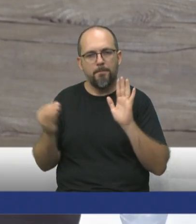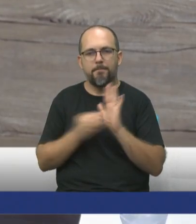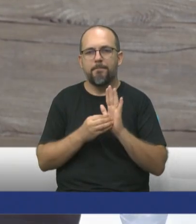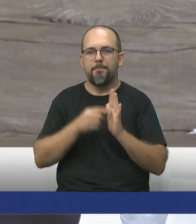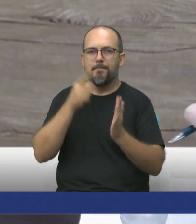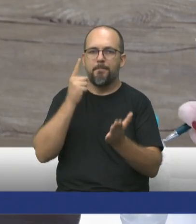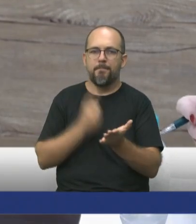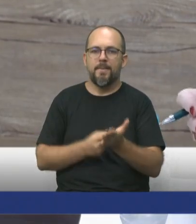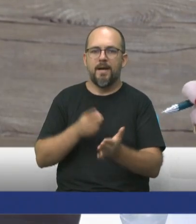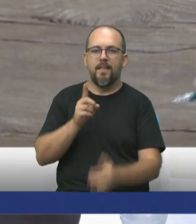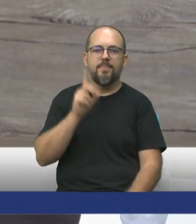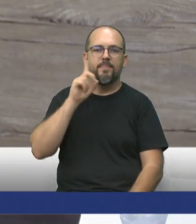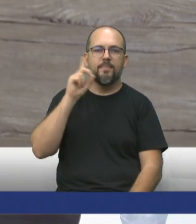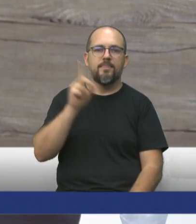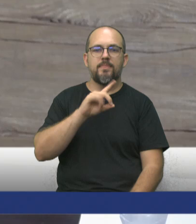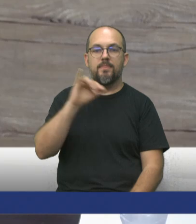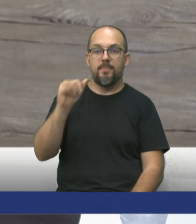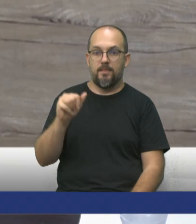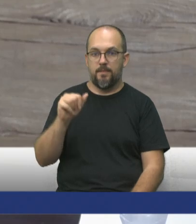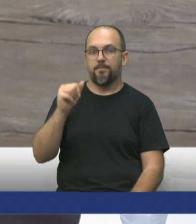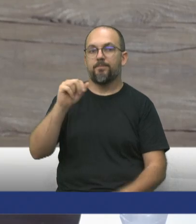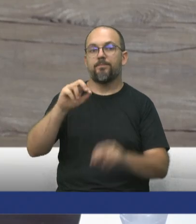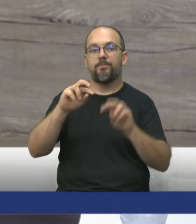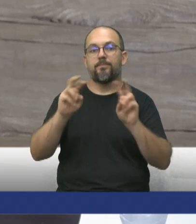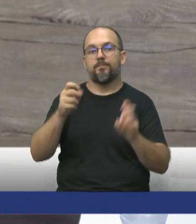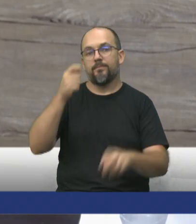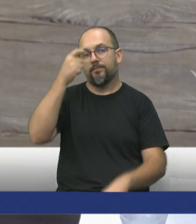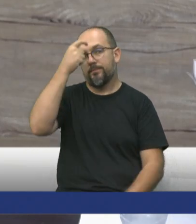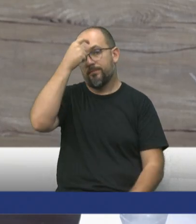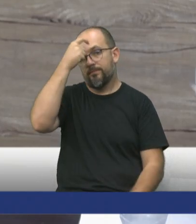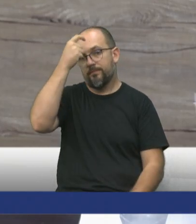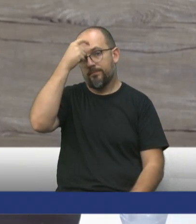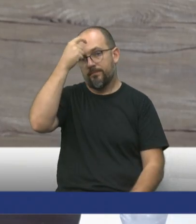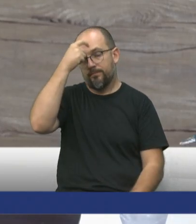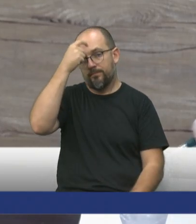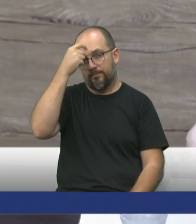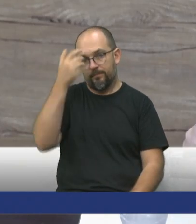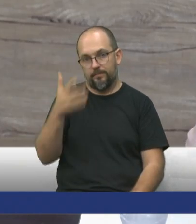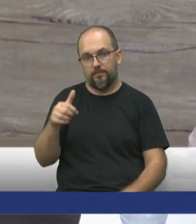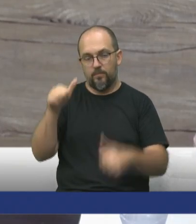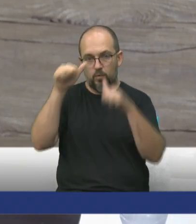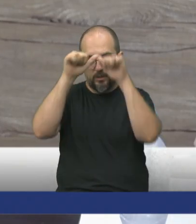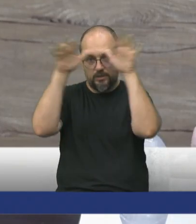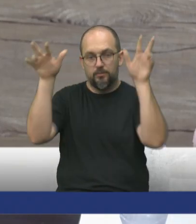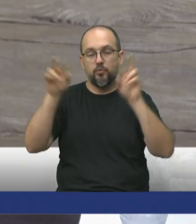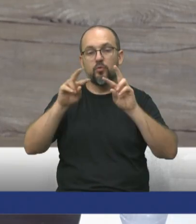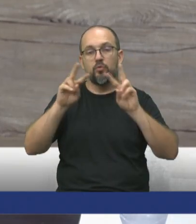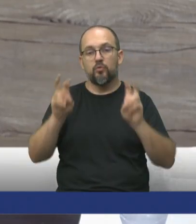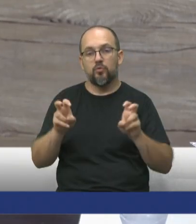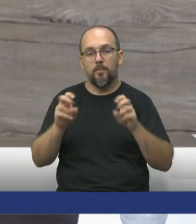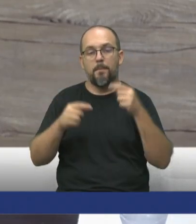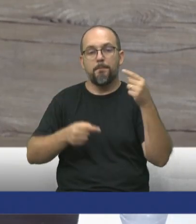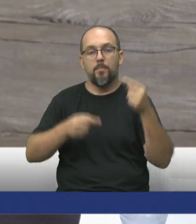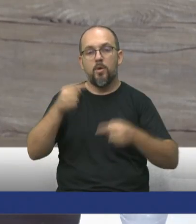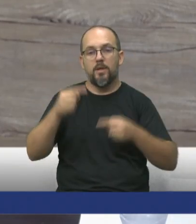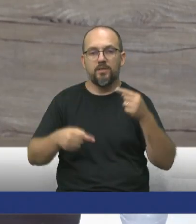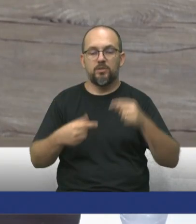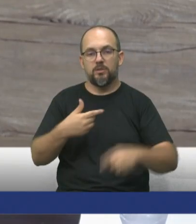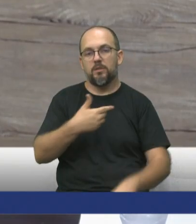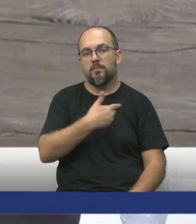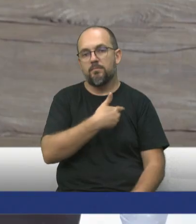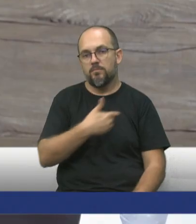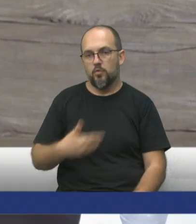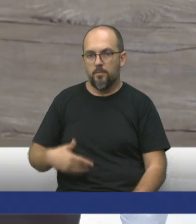desta data, sobre a conscientização do autismo, em referência às políticas públicas que o município já